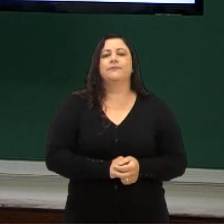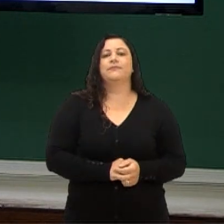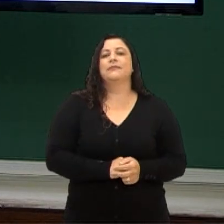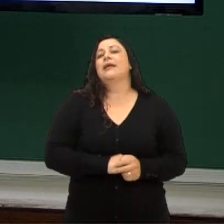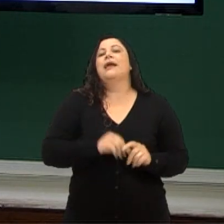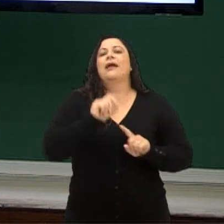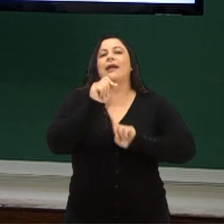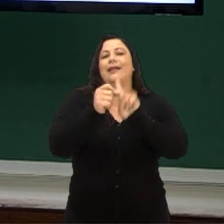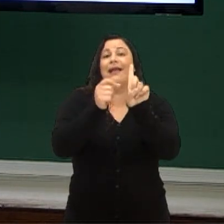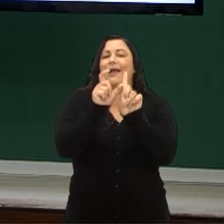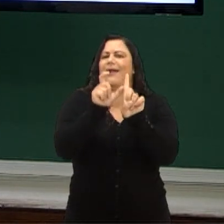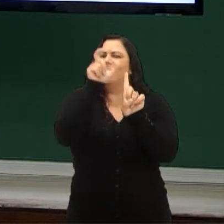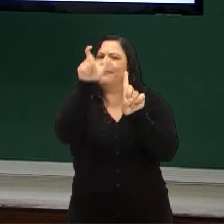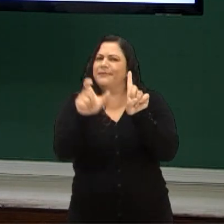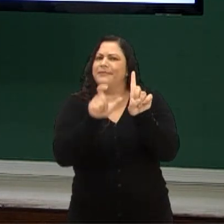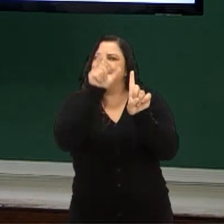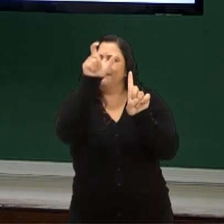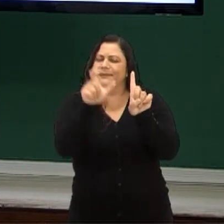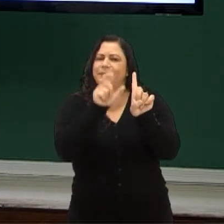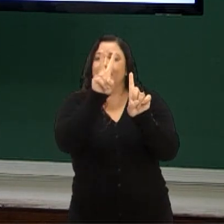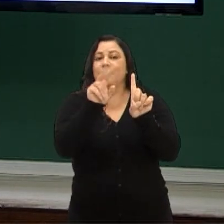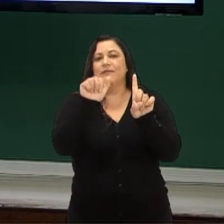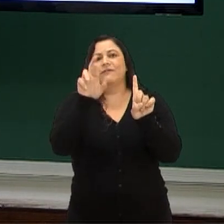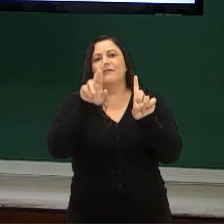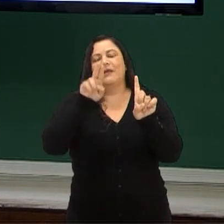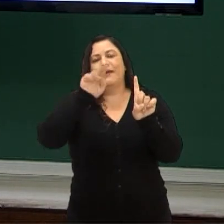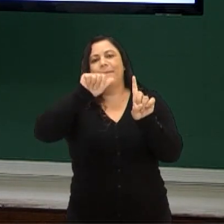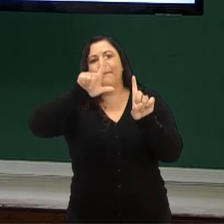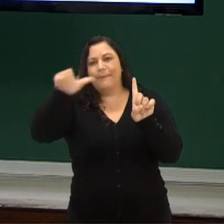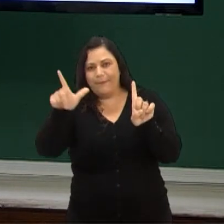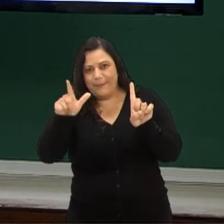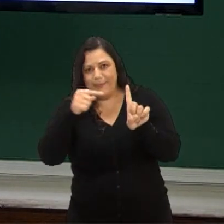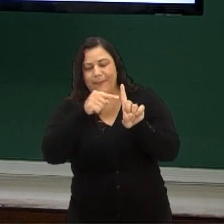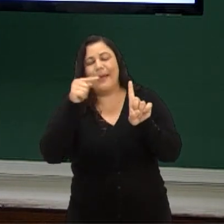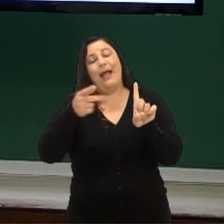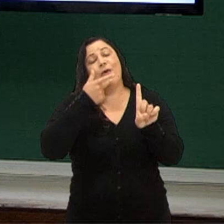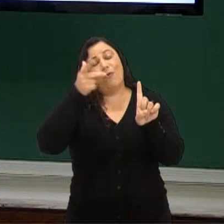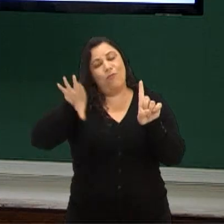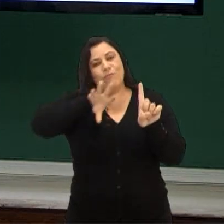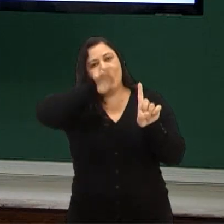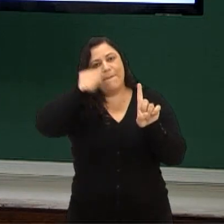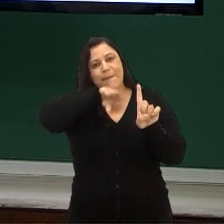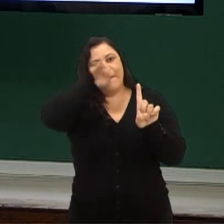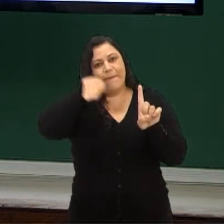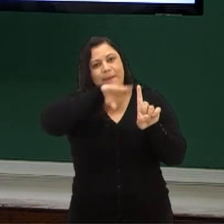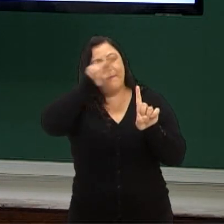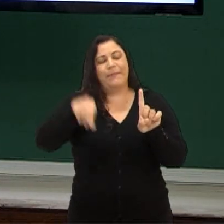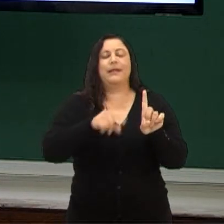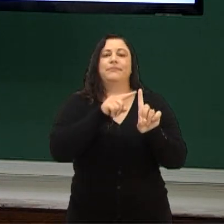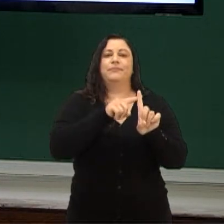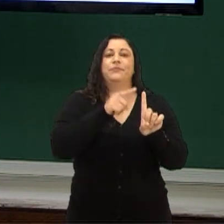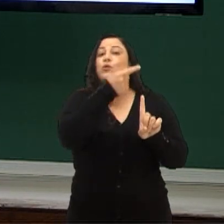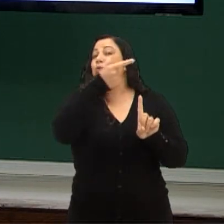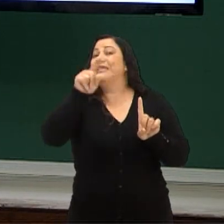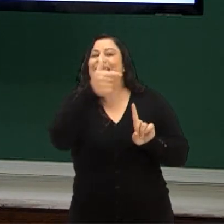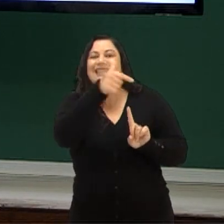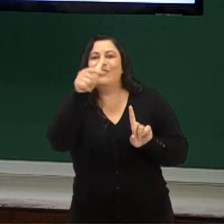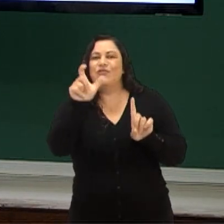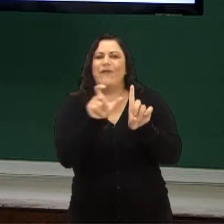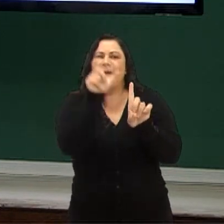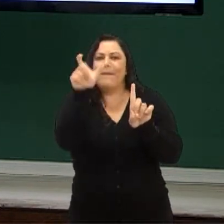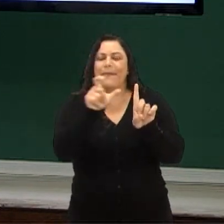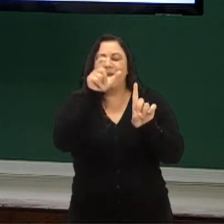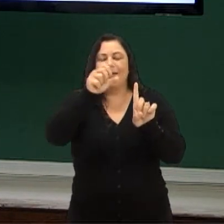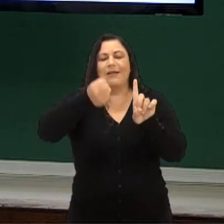Lembre-se, verbal, palavra dita, oral ou escrita, e tudo que não for palavra, oral ou escrita,